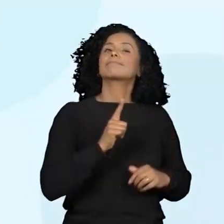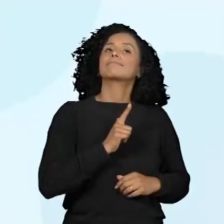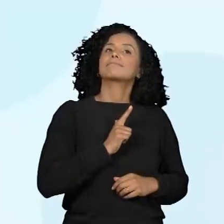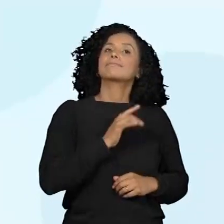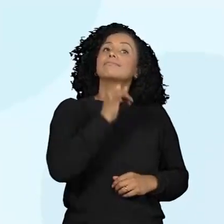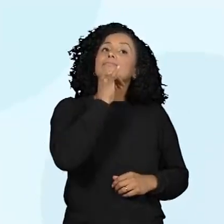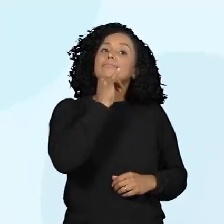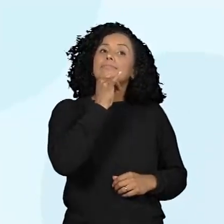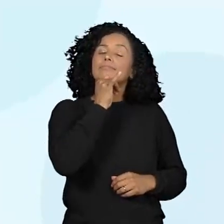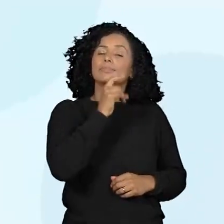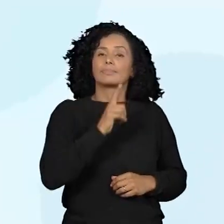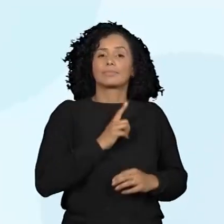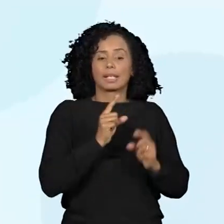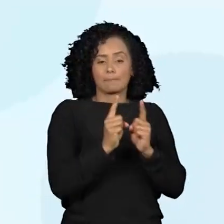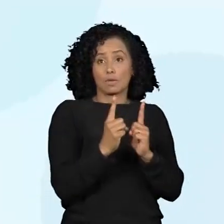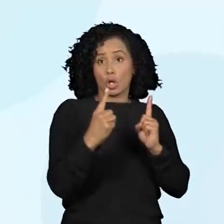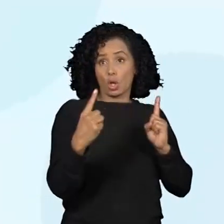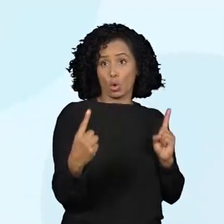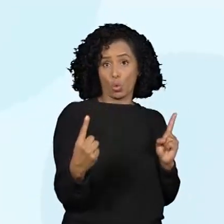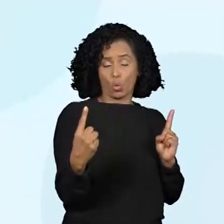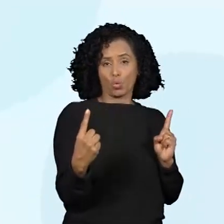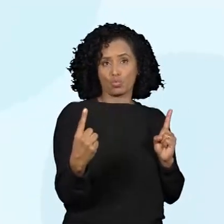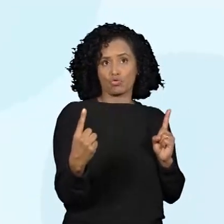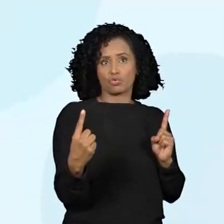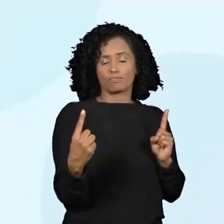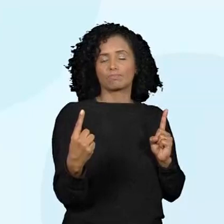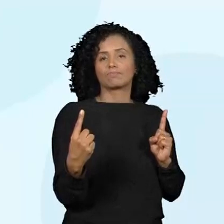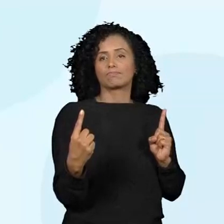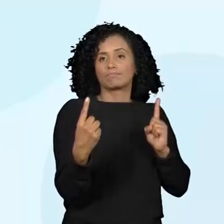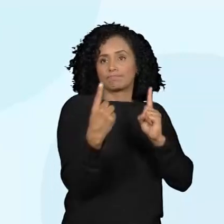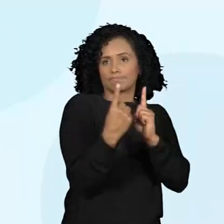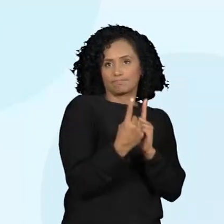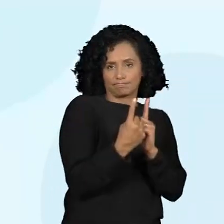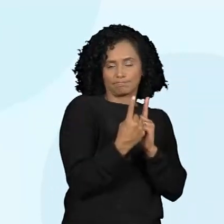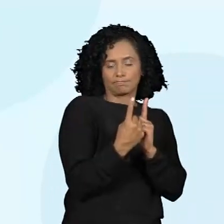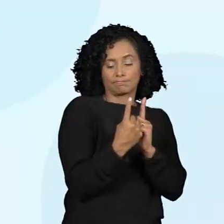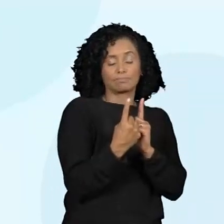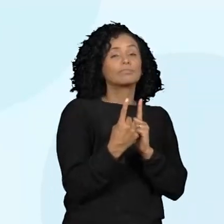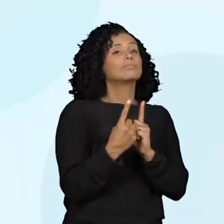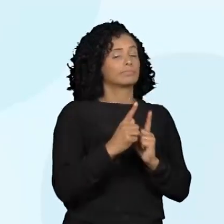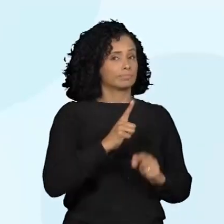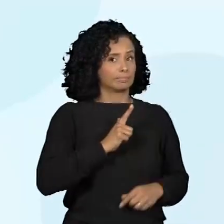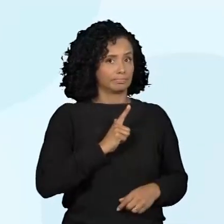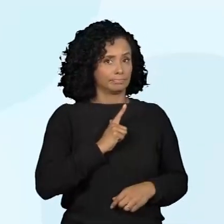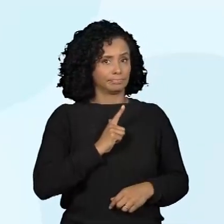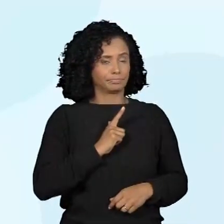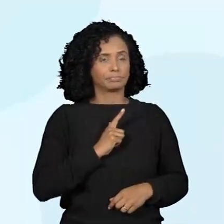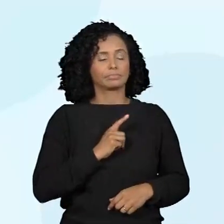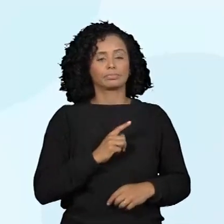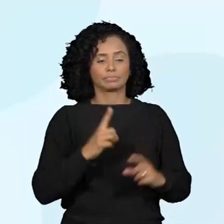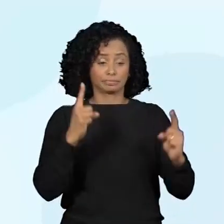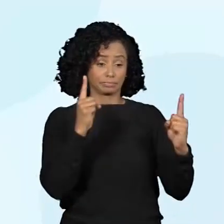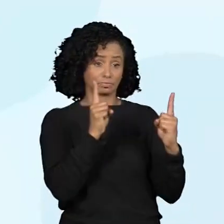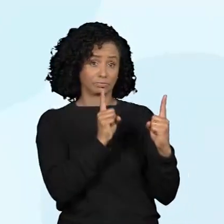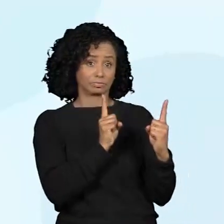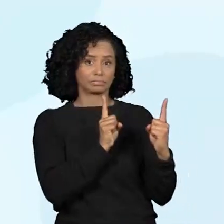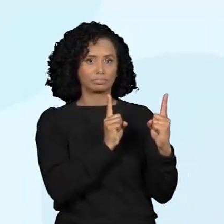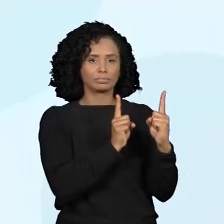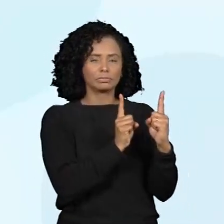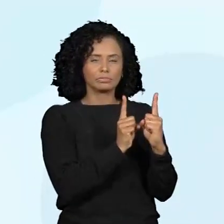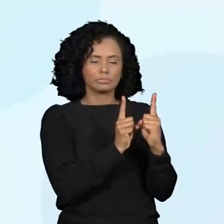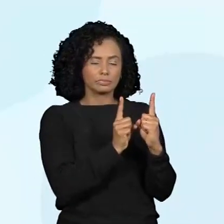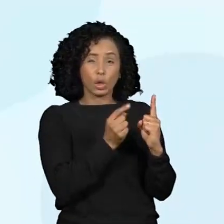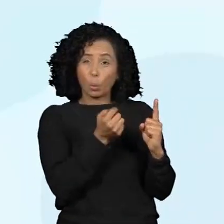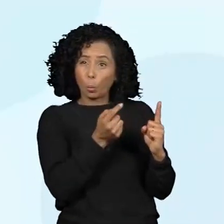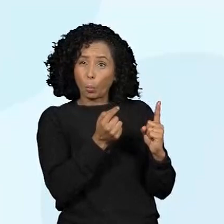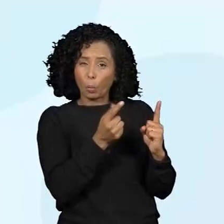lutas de curta distância, que são as lutas de domínio, onde o espaço entre os lutadores é quase inexistente. E